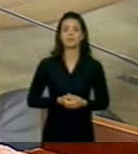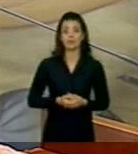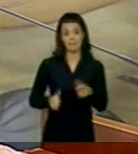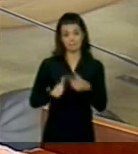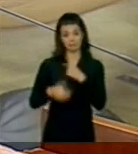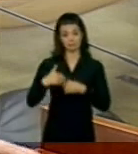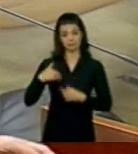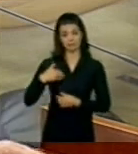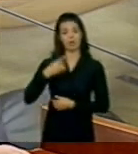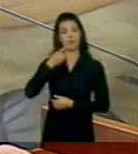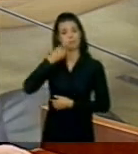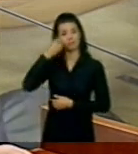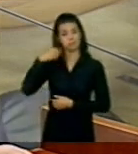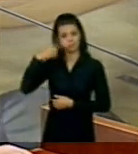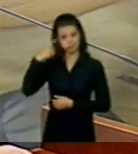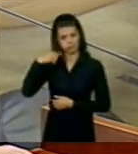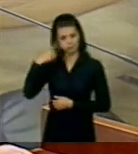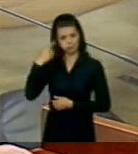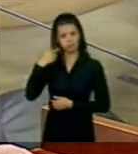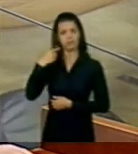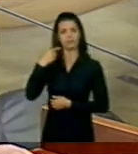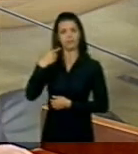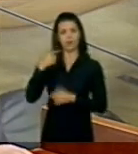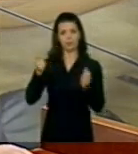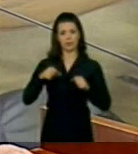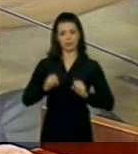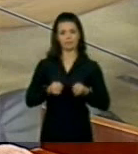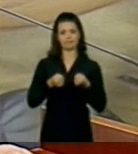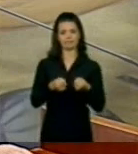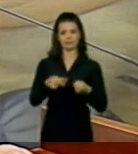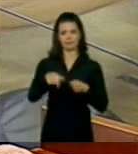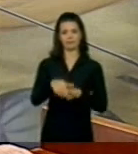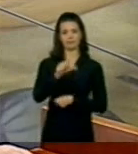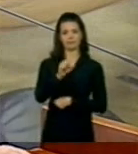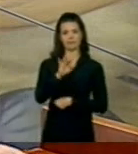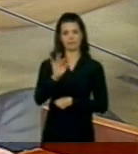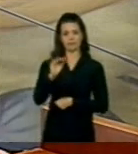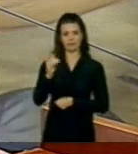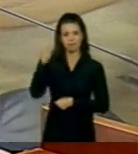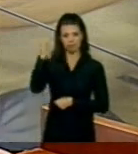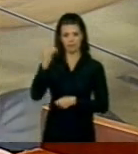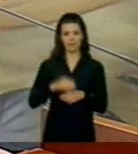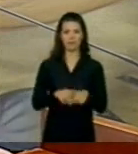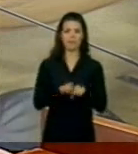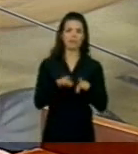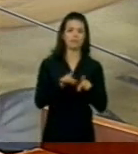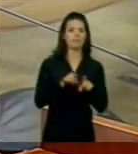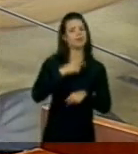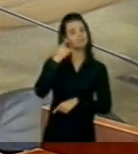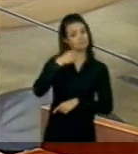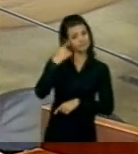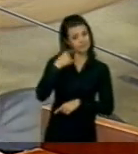advogado, sustentar perante a mais alta corte do país. E, ao lado disso, como deputado federal, ter a